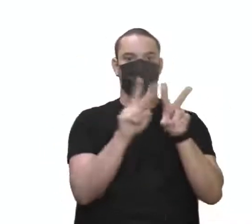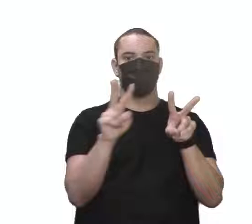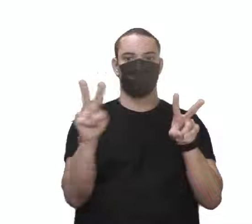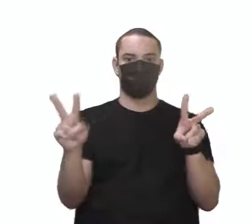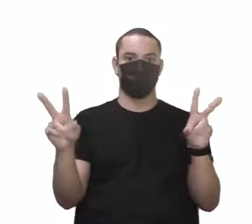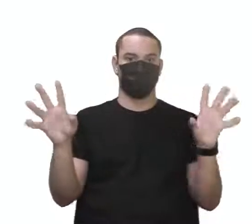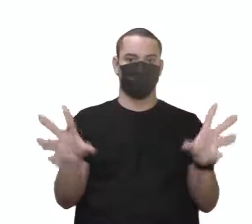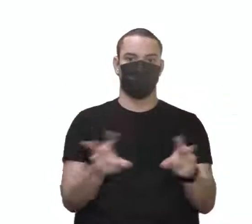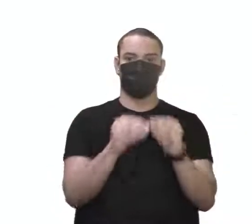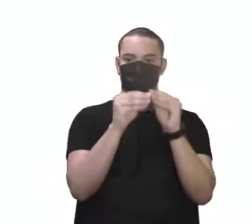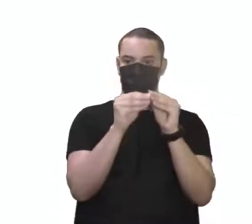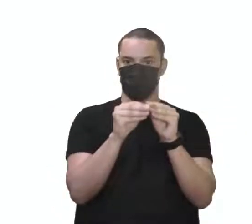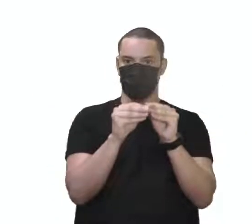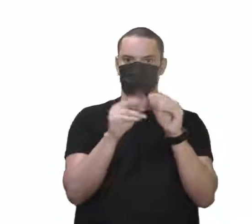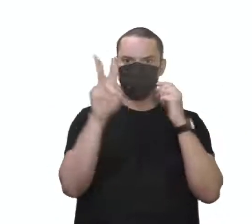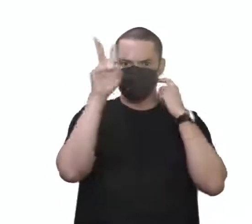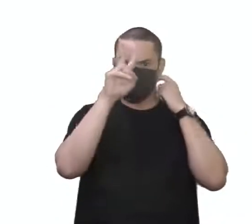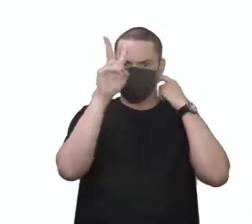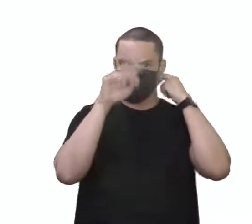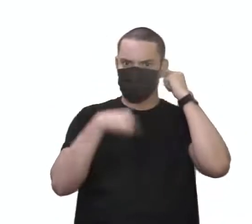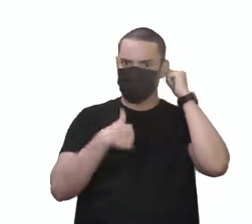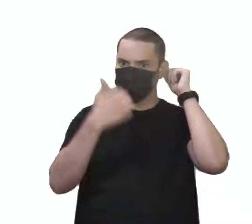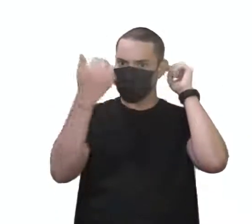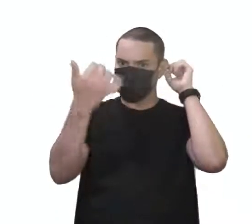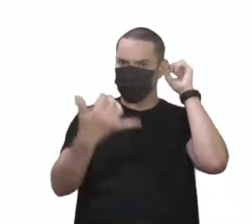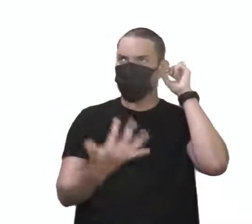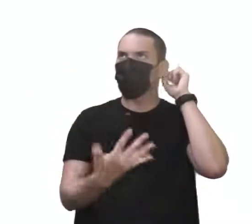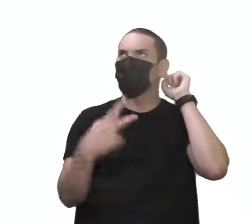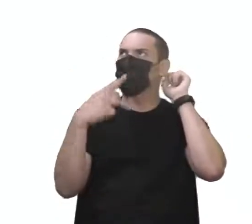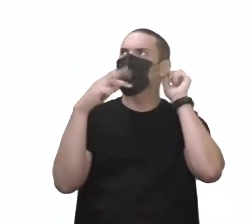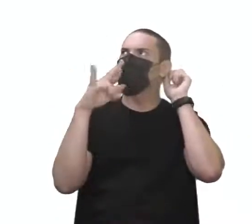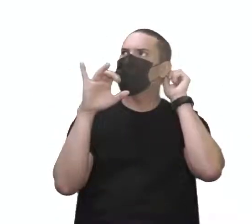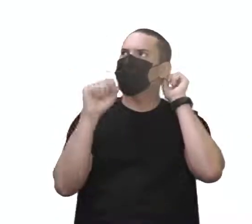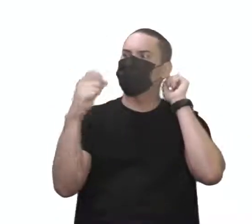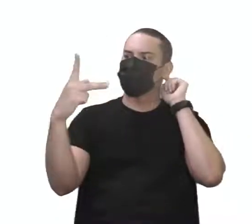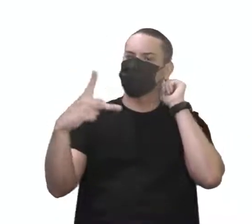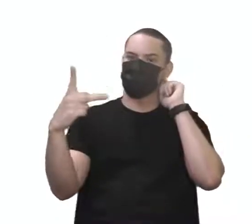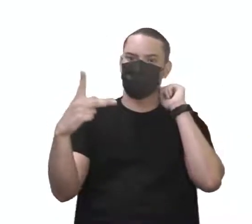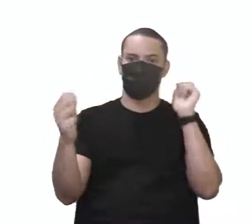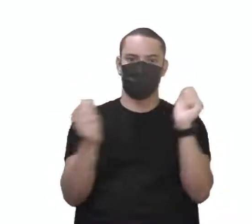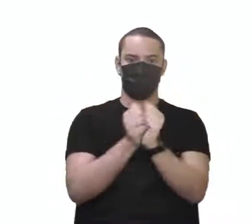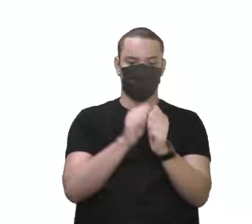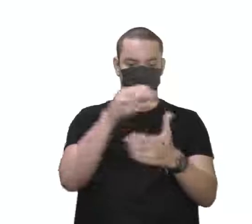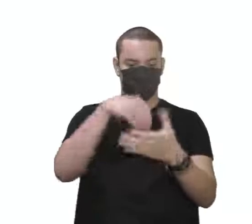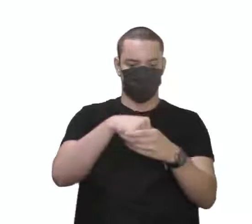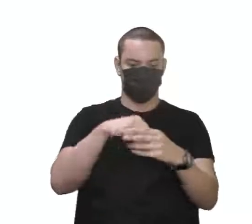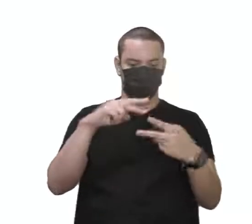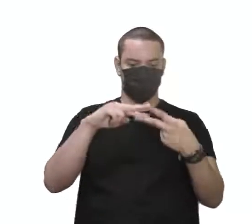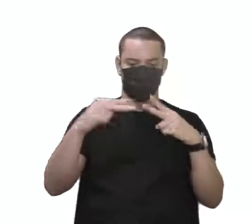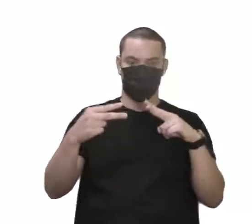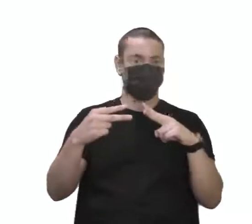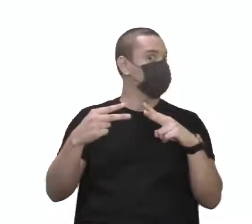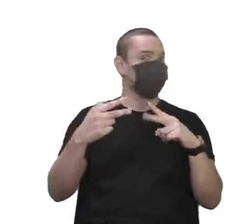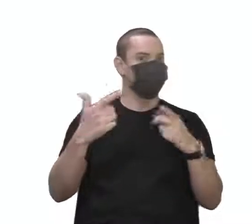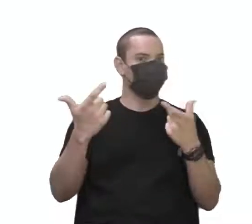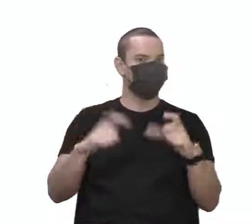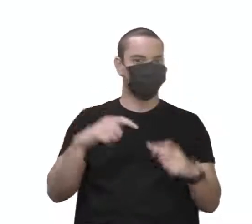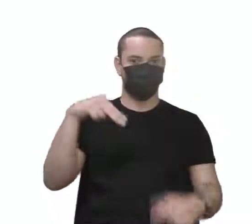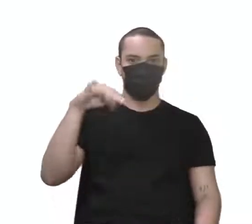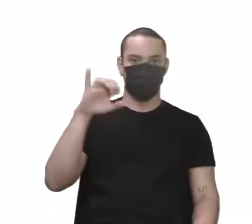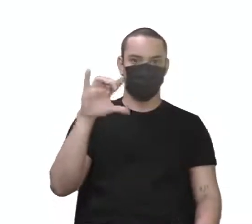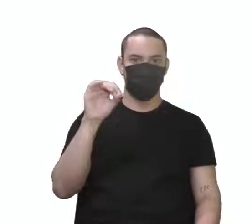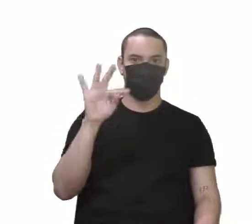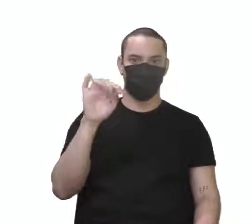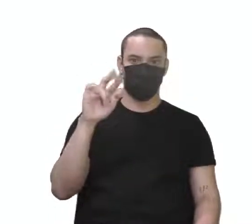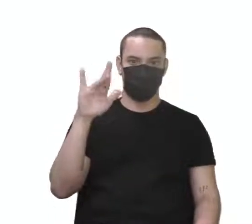de bases. Aí a gente lembra lá, pares de bases, tá lá nos nucleotídeos. Nucleotídeos vão